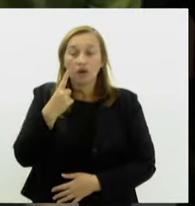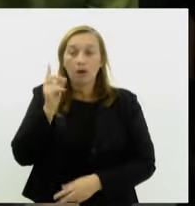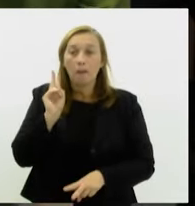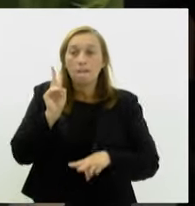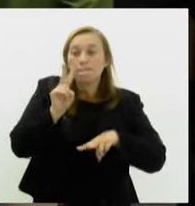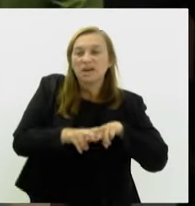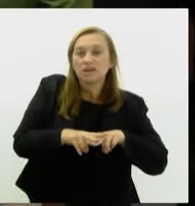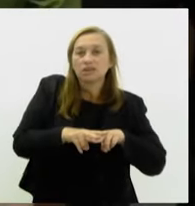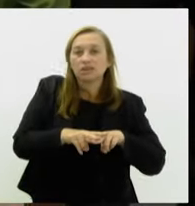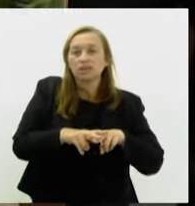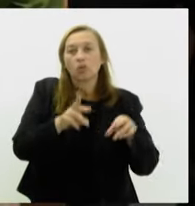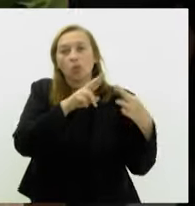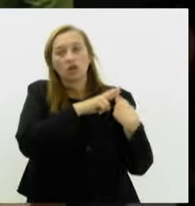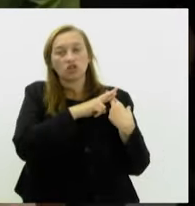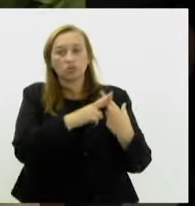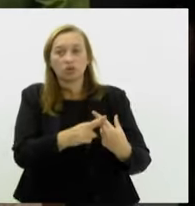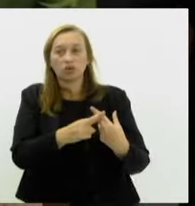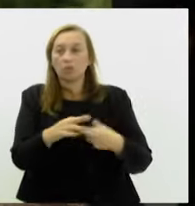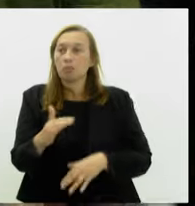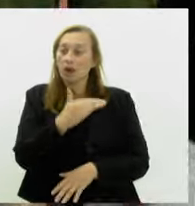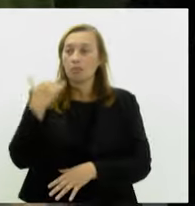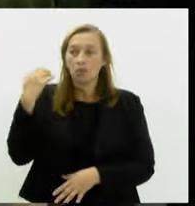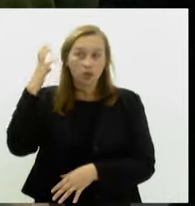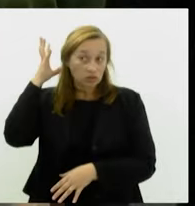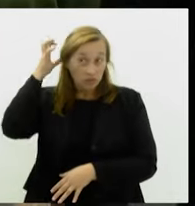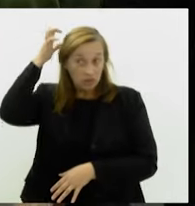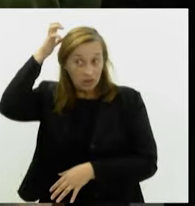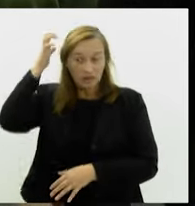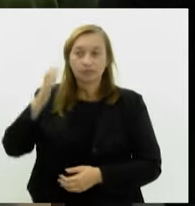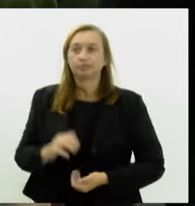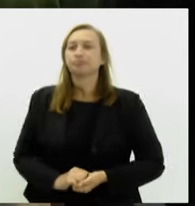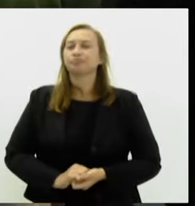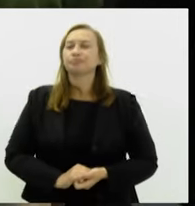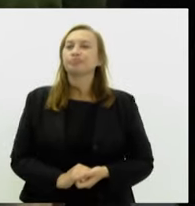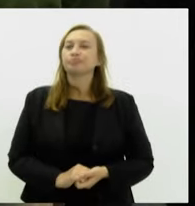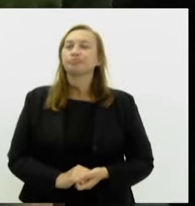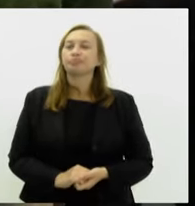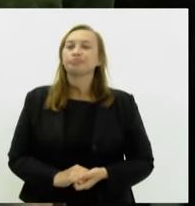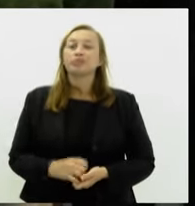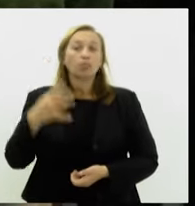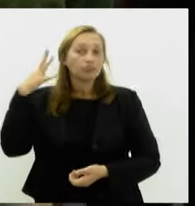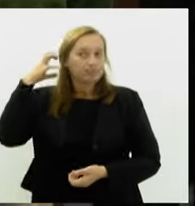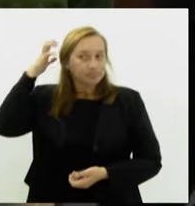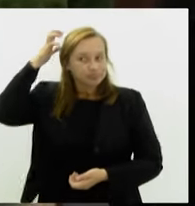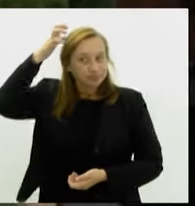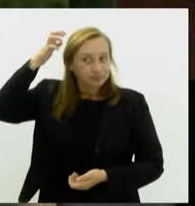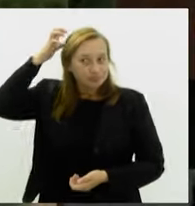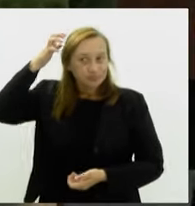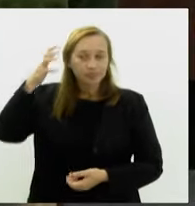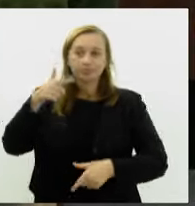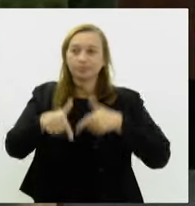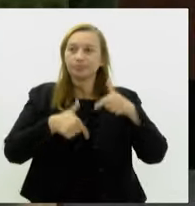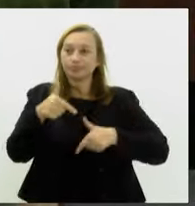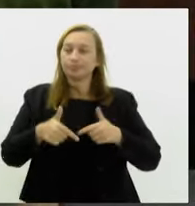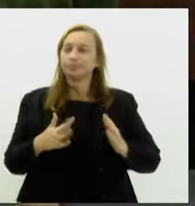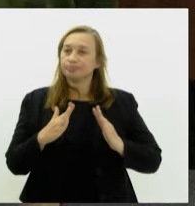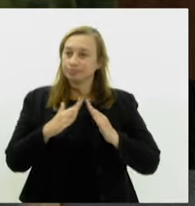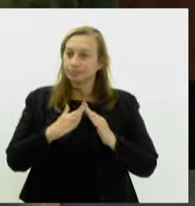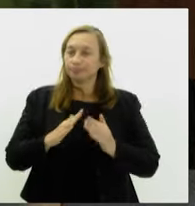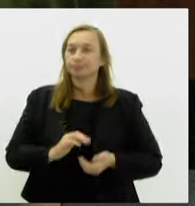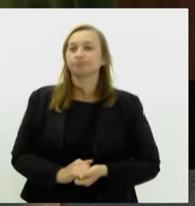os responsáveis pelo assassinato de Marielle Franco. Marielle trabalhou